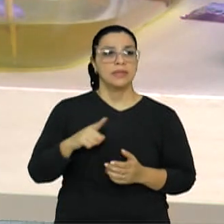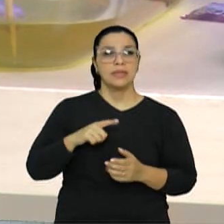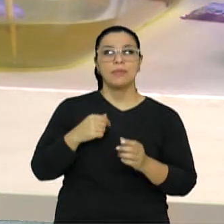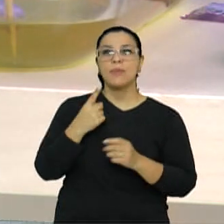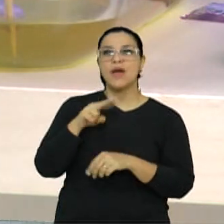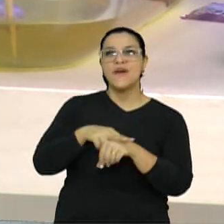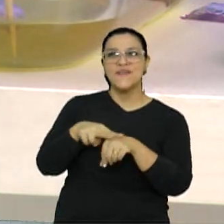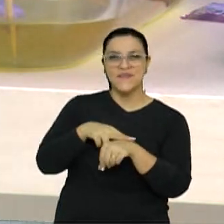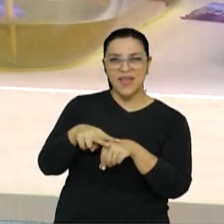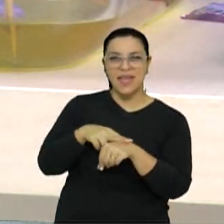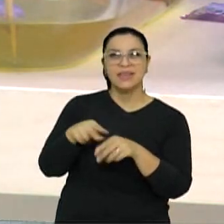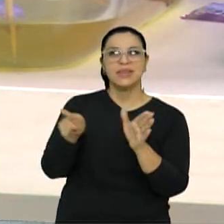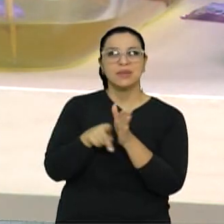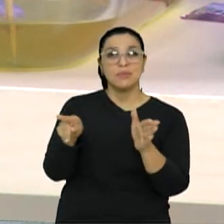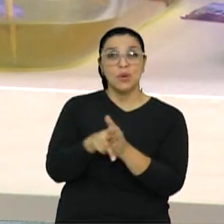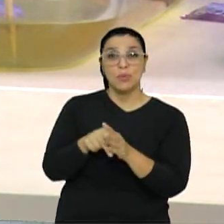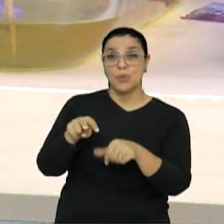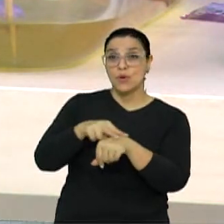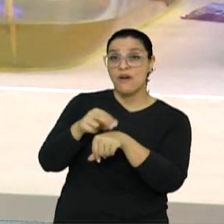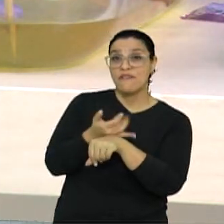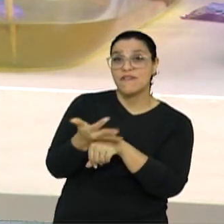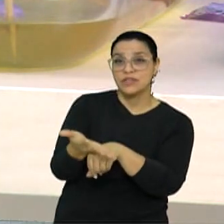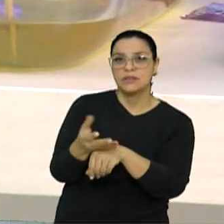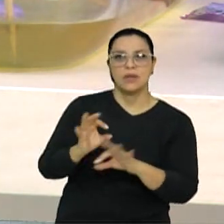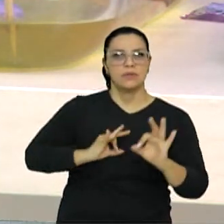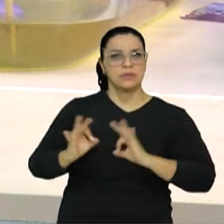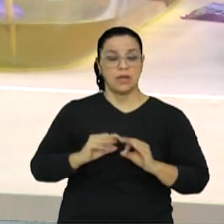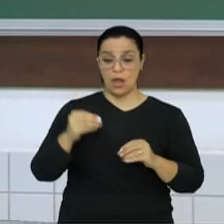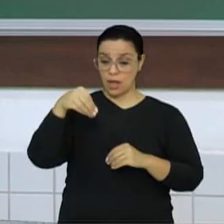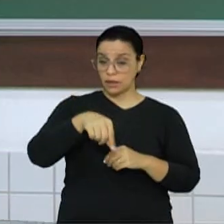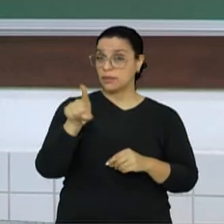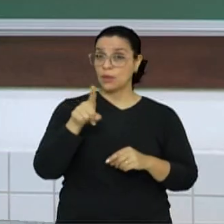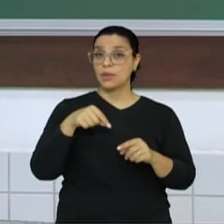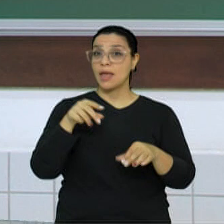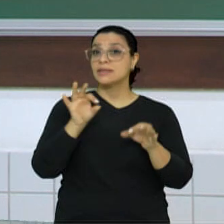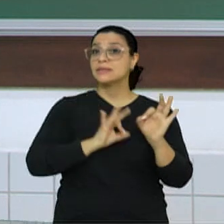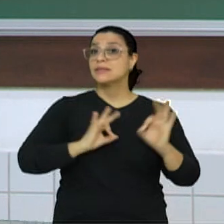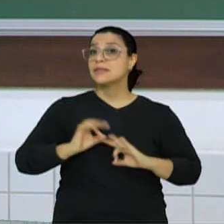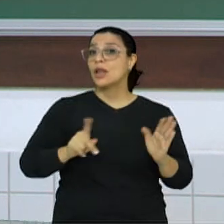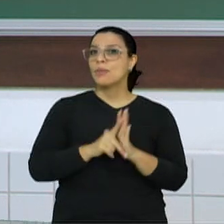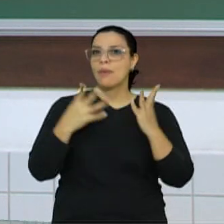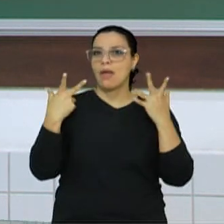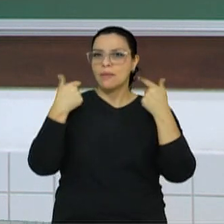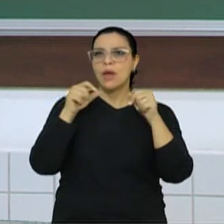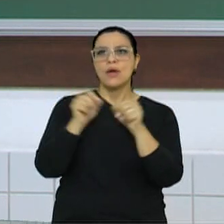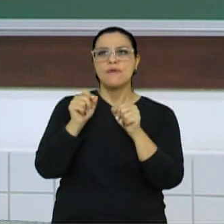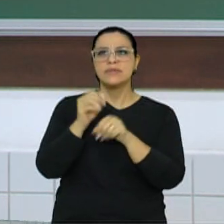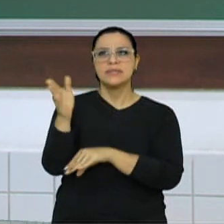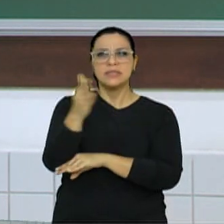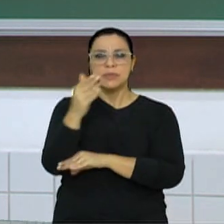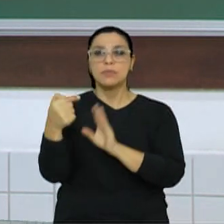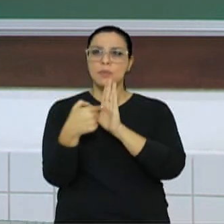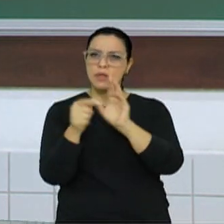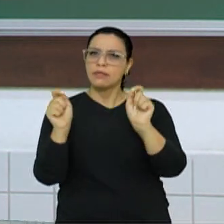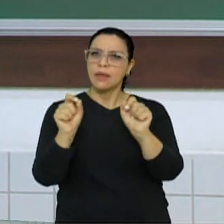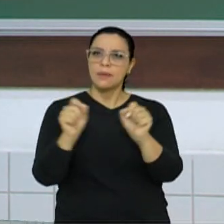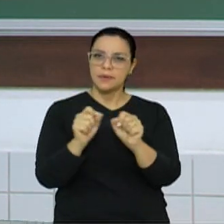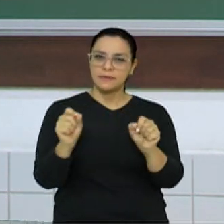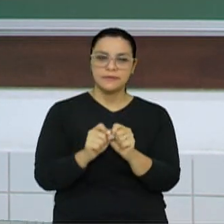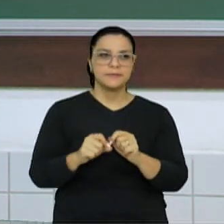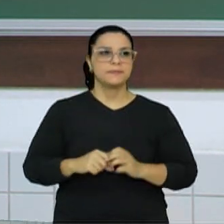essa balinha verde, né, representando a célula vegetal. Eu não coloquei aqui, então também produzi a bandeirinha só para mostrar para vocês como se